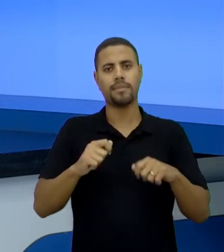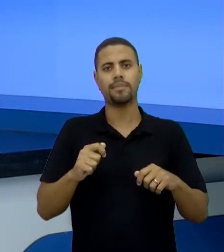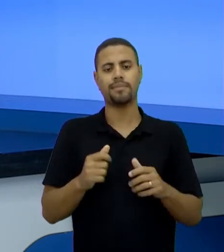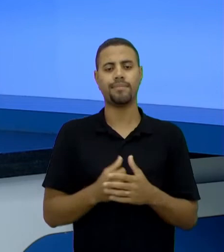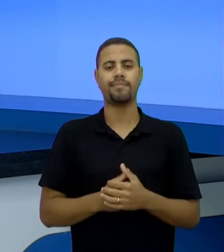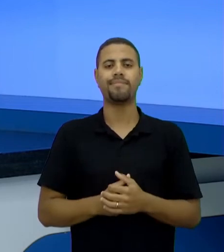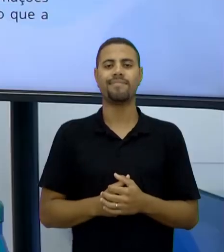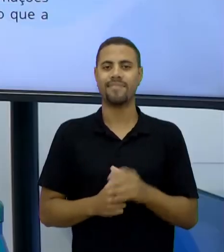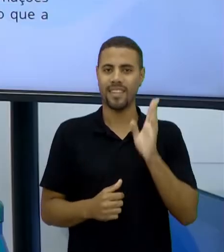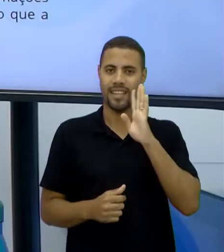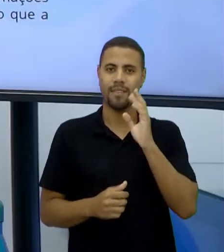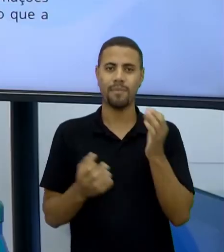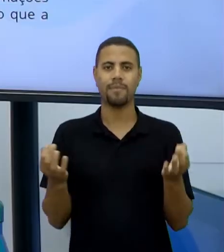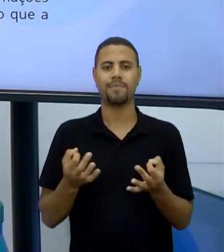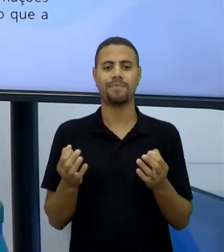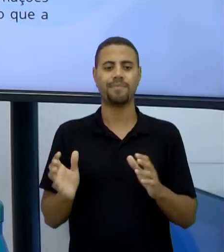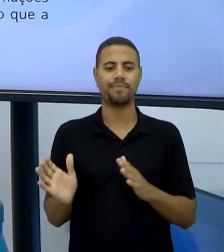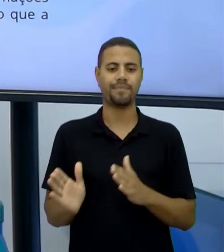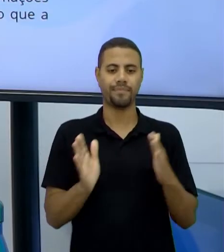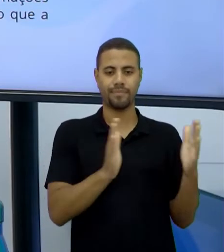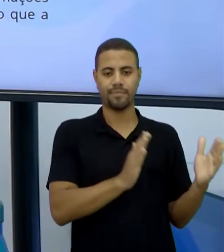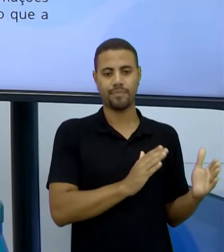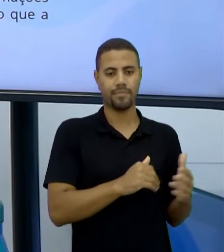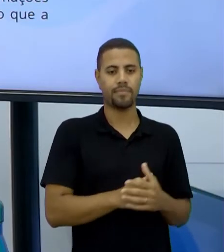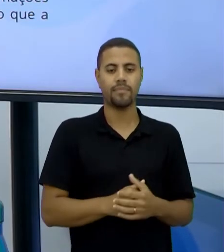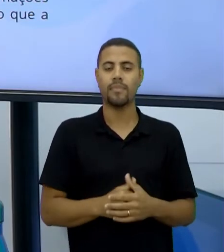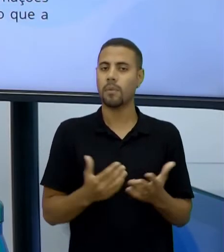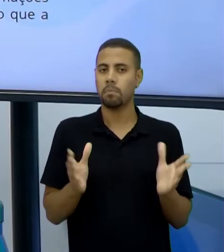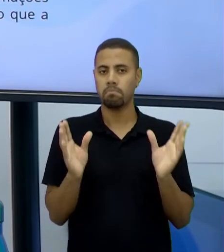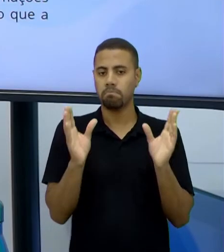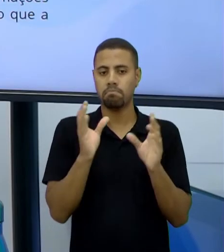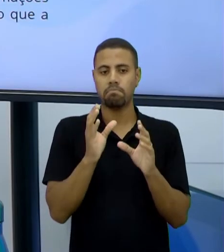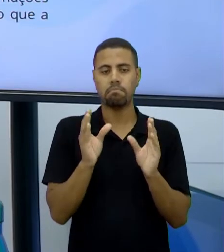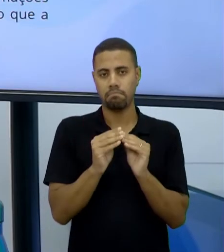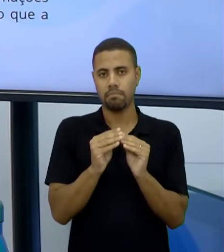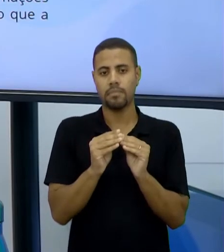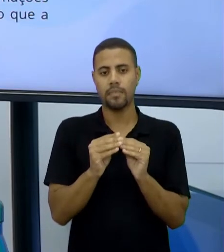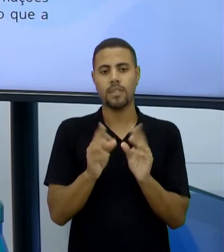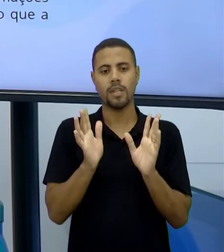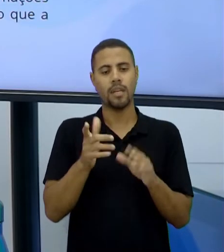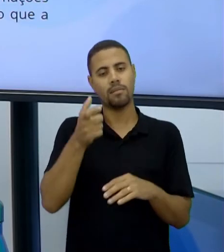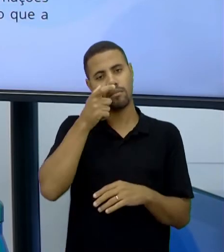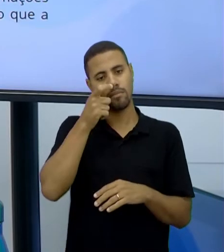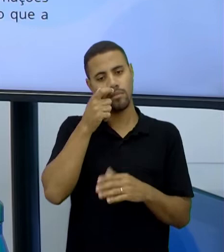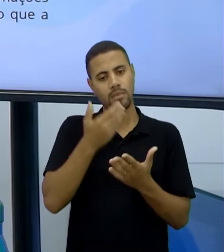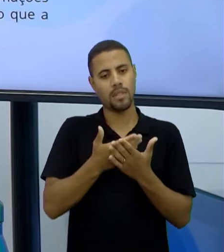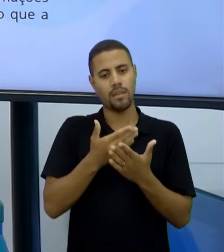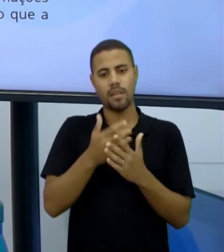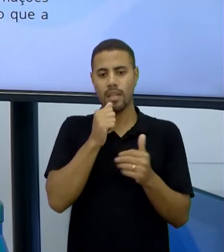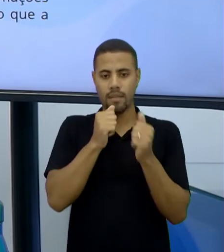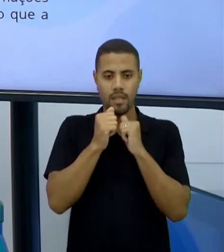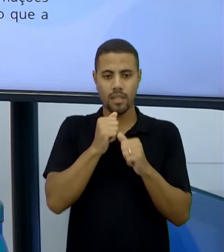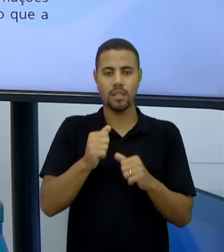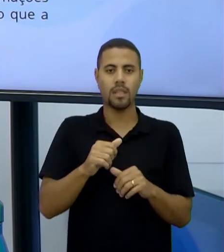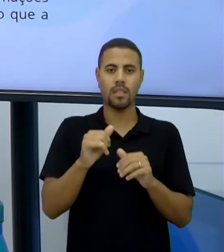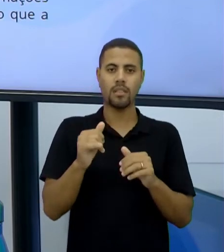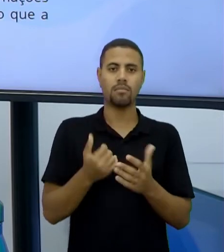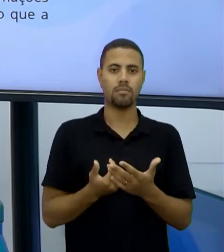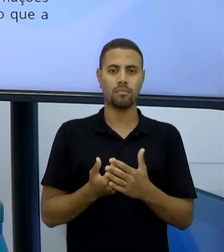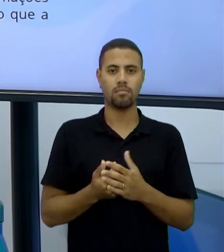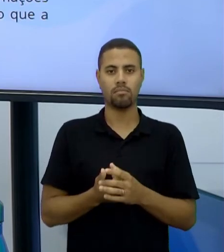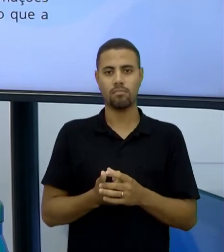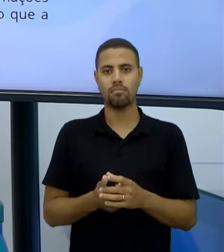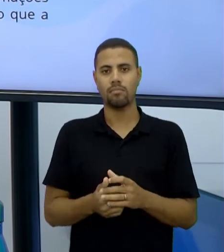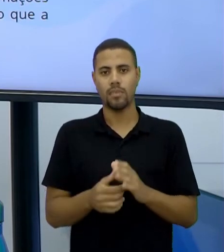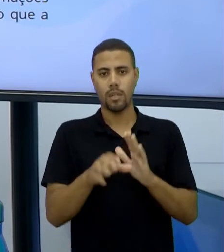legal. Perfeito. Então, ali resumindo, né? Nós já vimos aí sobre a entrevista. Então, temos lá uma introdução apresentando